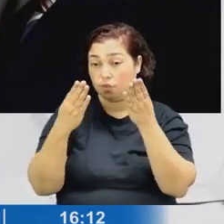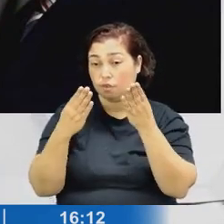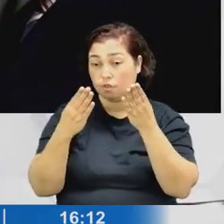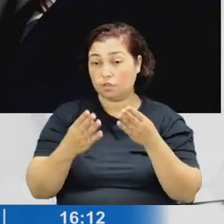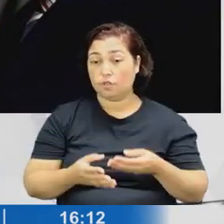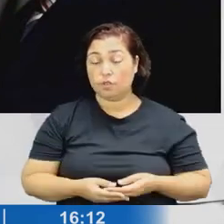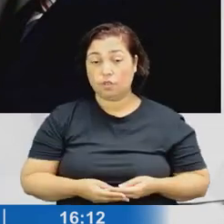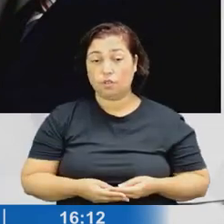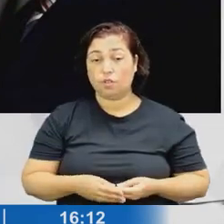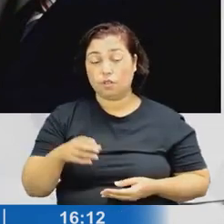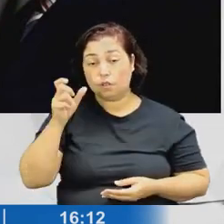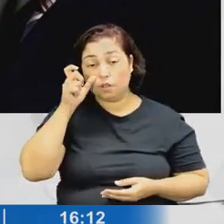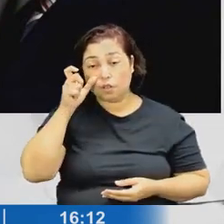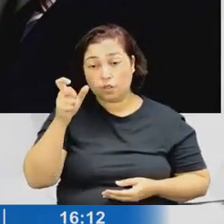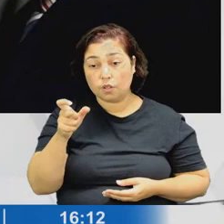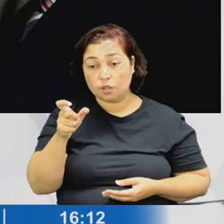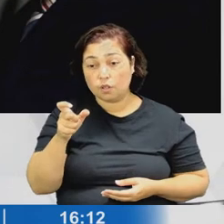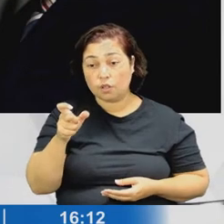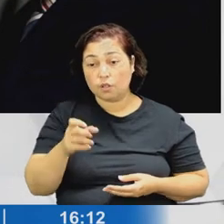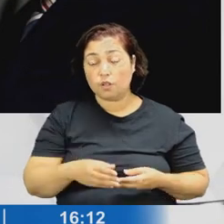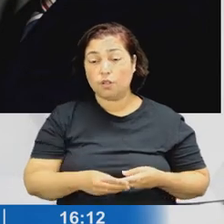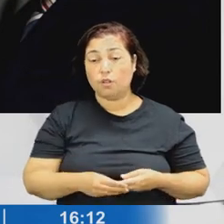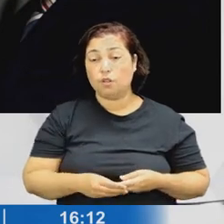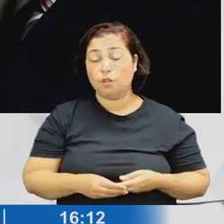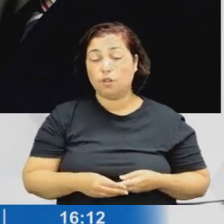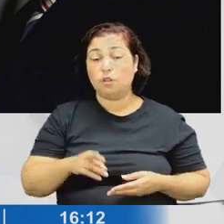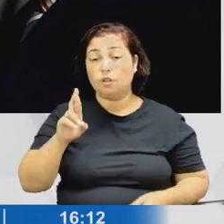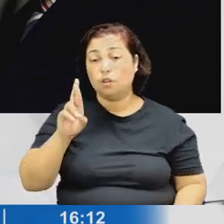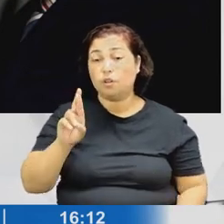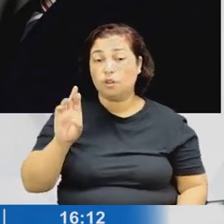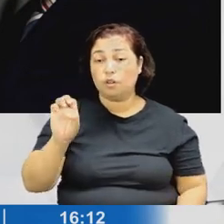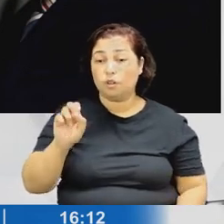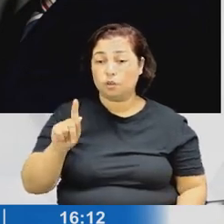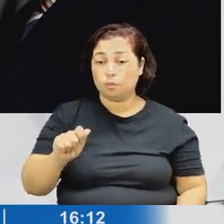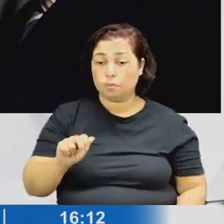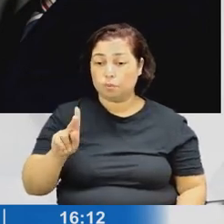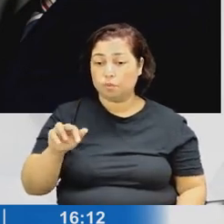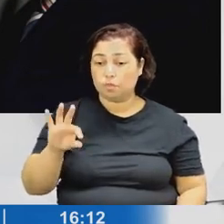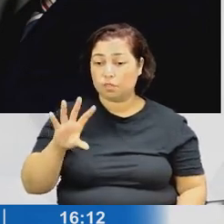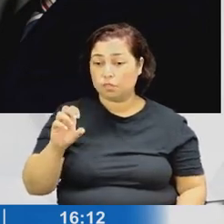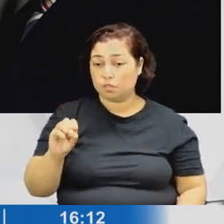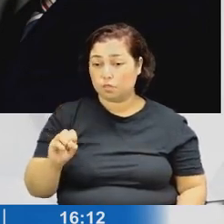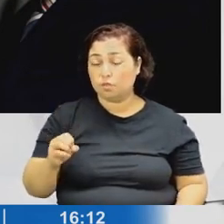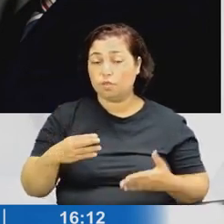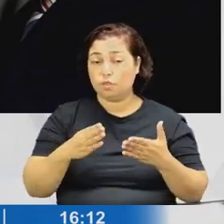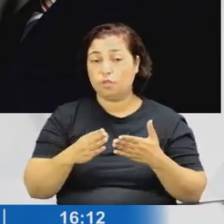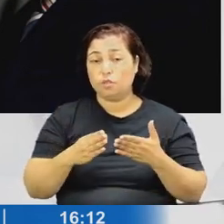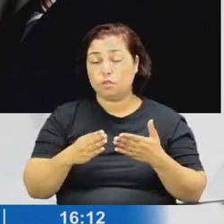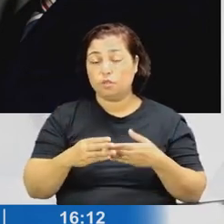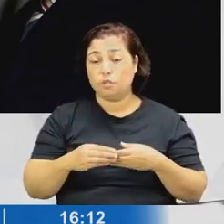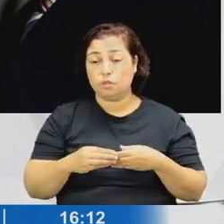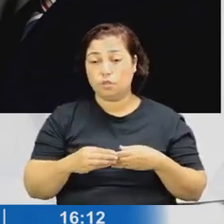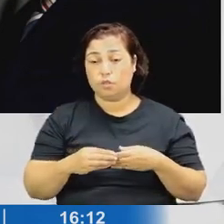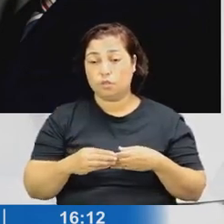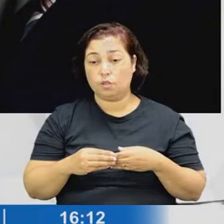é interessante para falar de reputação Cadu Alckmin do Alckmin